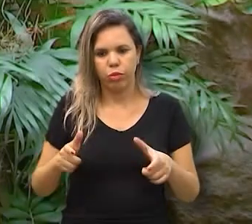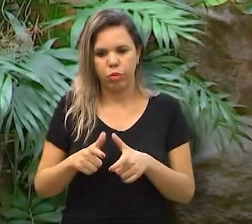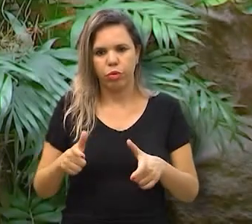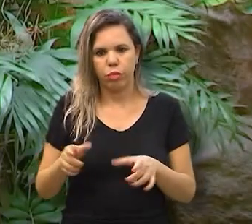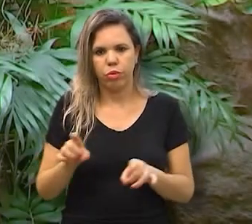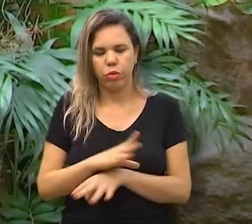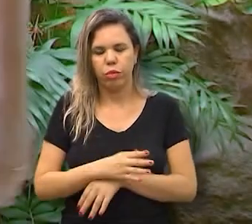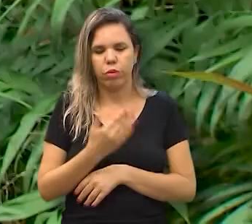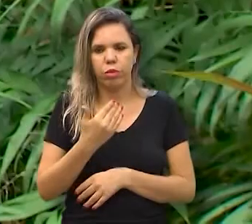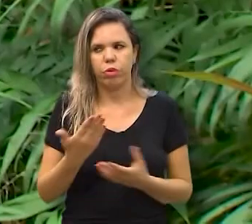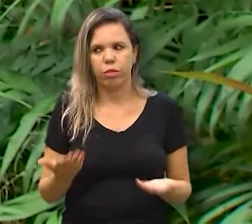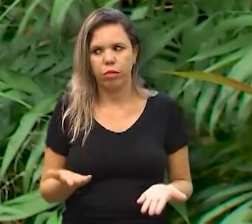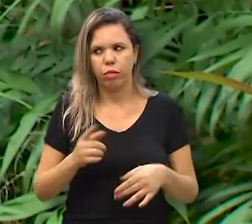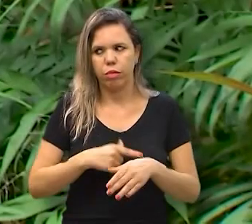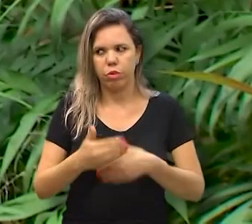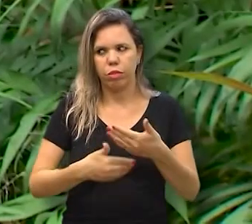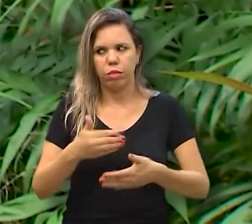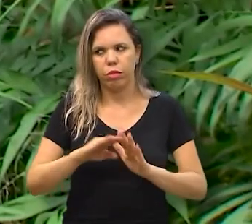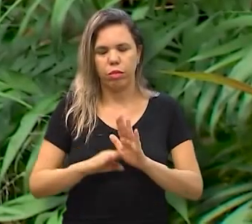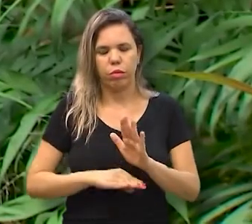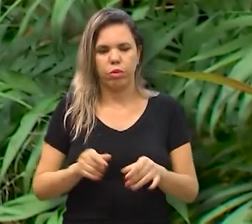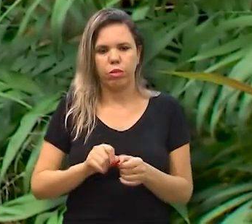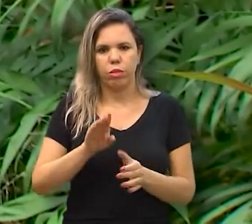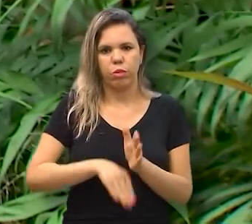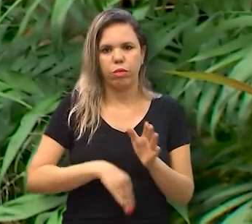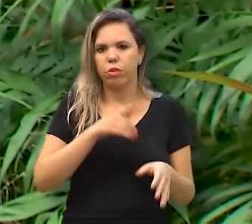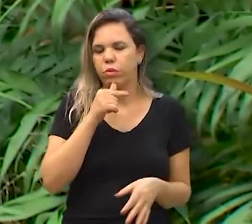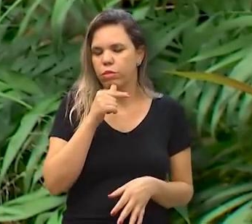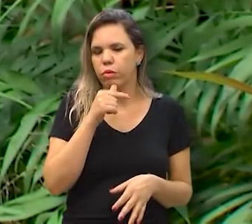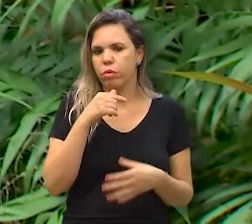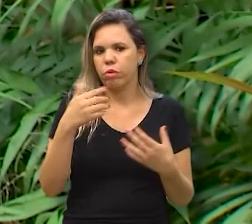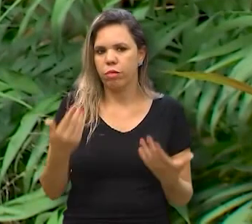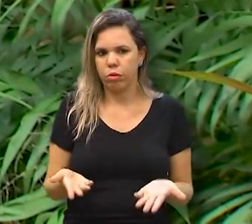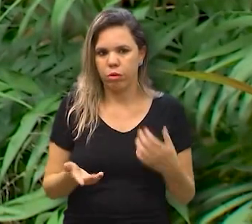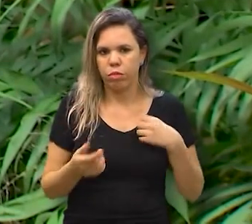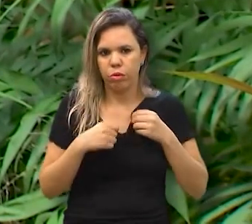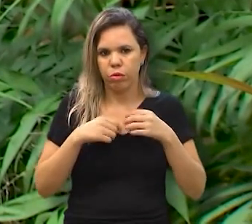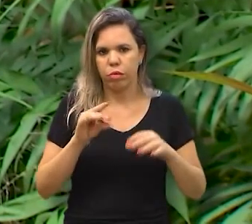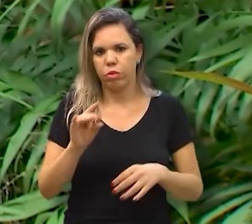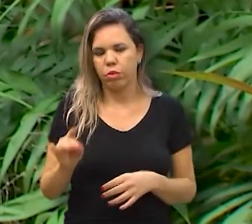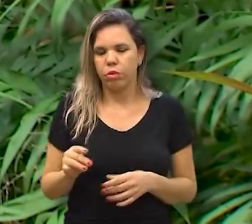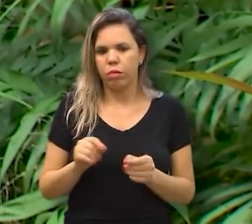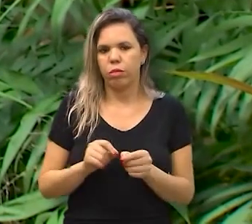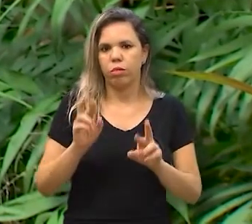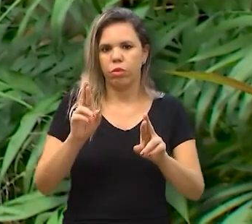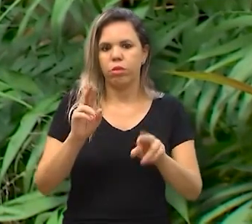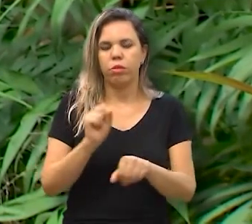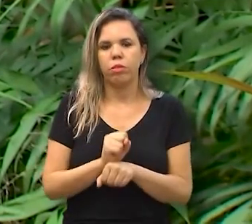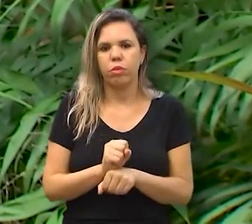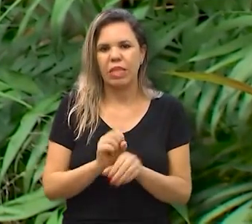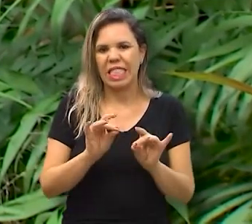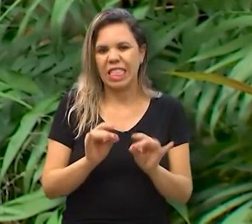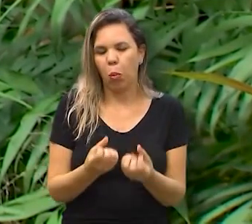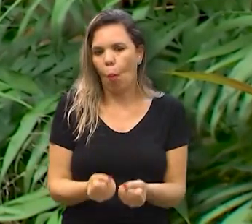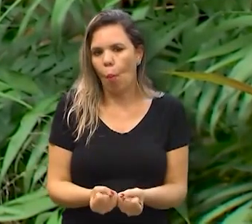prato na hora que o pedido sair. Mas nesse procedimento de você tirar da água, dar o choque térmico, ele ainda vai estar úmido, né?